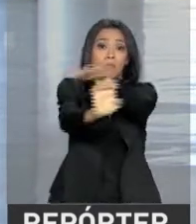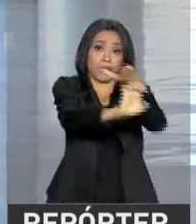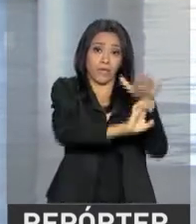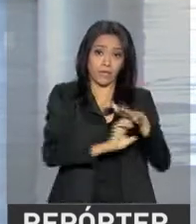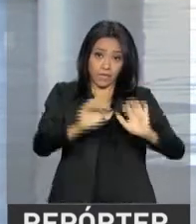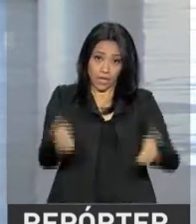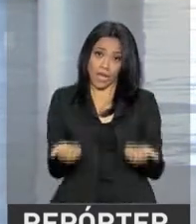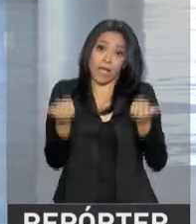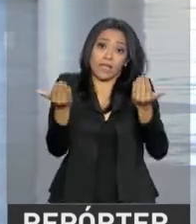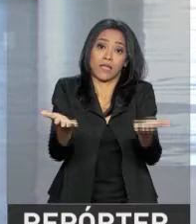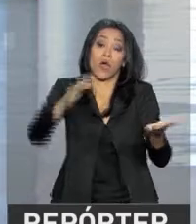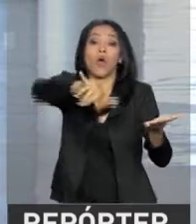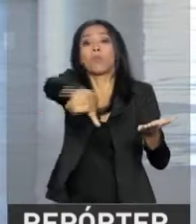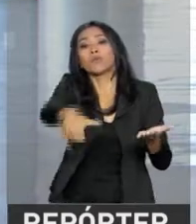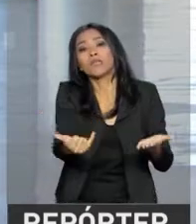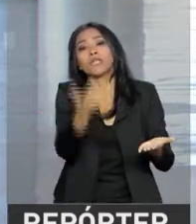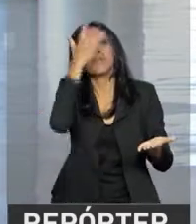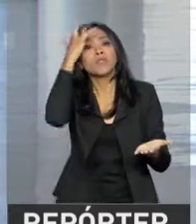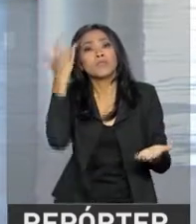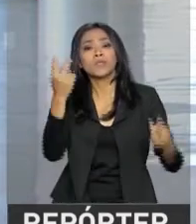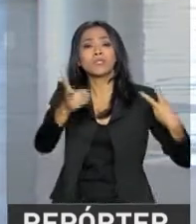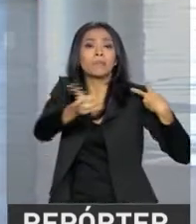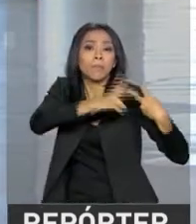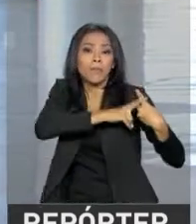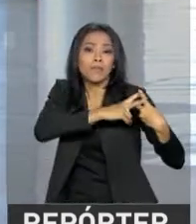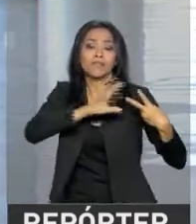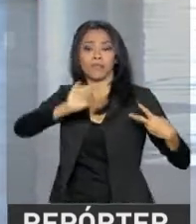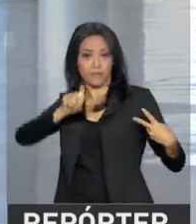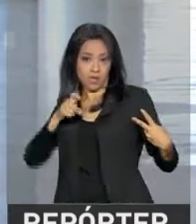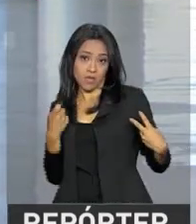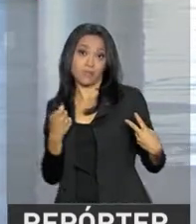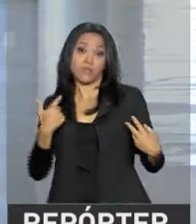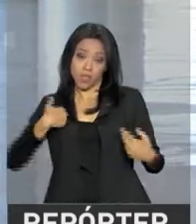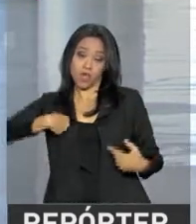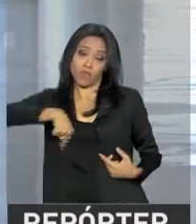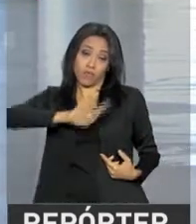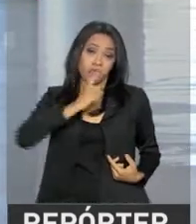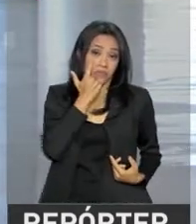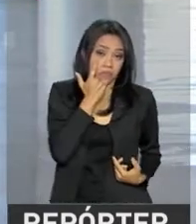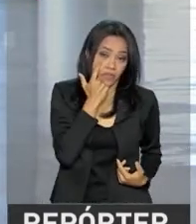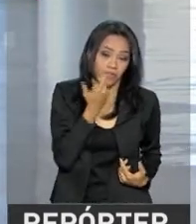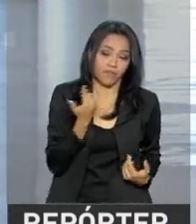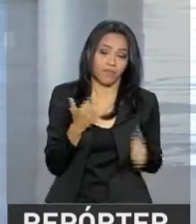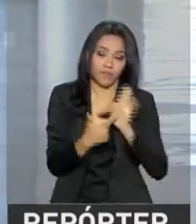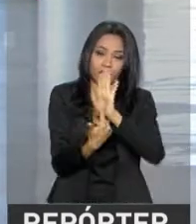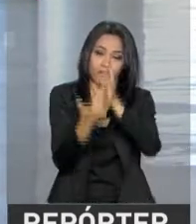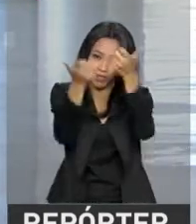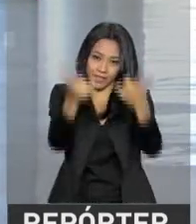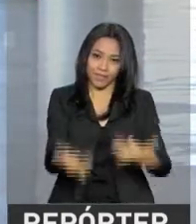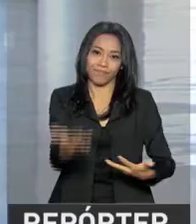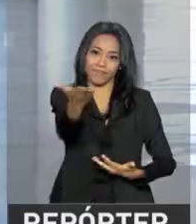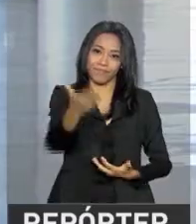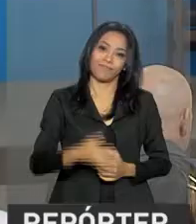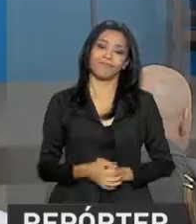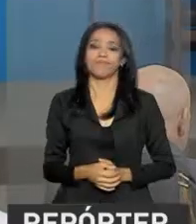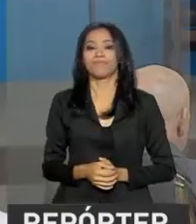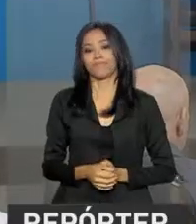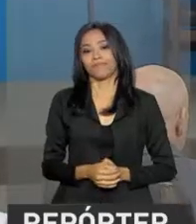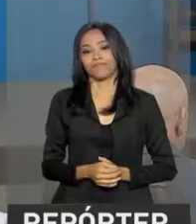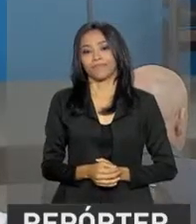oportunidade de trabalho a presos e ex-presos eu acompanhei essa cerimônia e vamos ver agora como foi